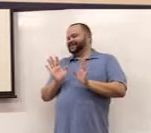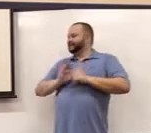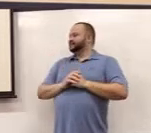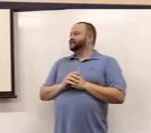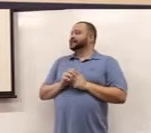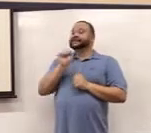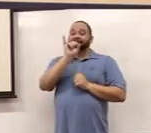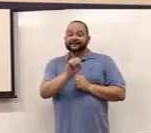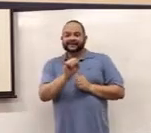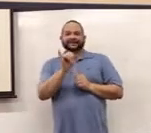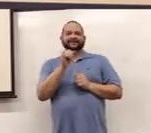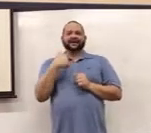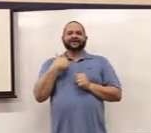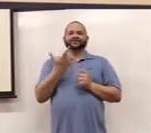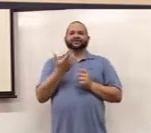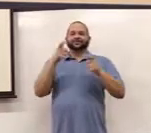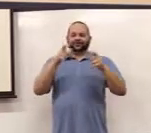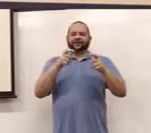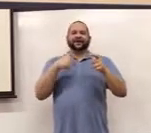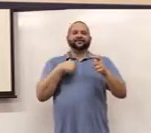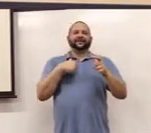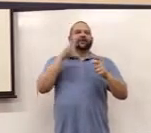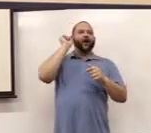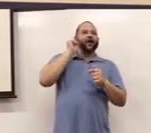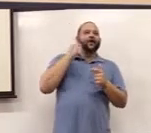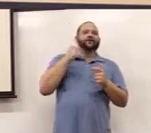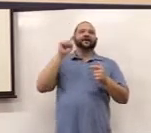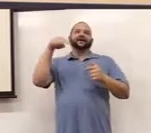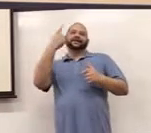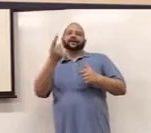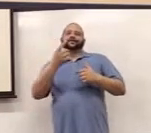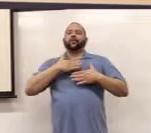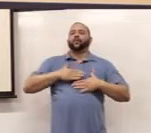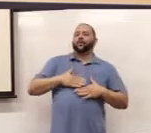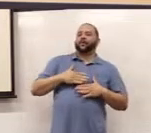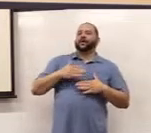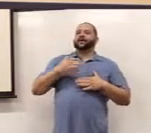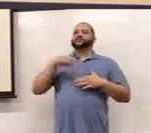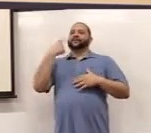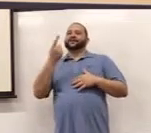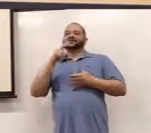Se a gente vai num lugar, a gente ouve um negócio, depois relaxa, a gente tem uma dança, depois a gente sai cantando uma música, foi um passeio legal, não foi?